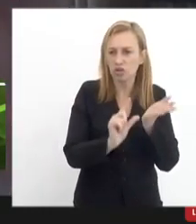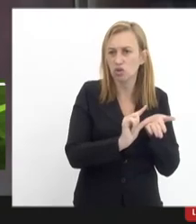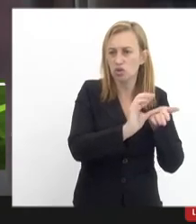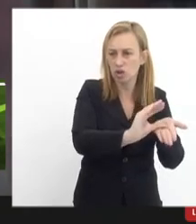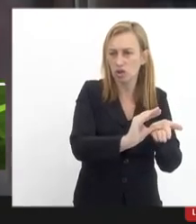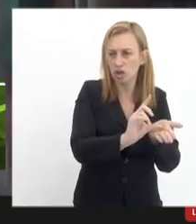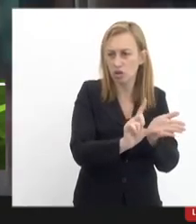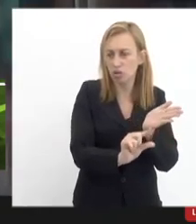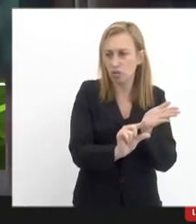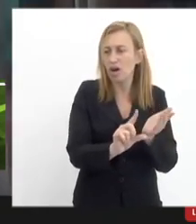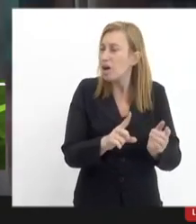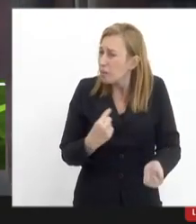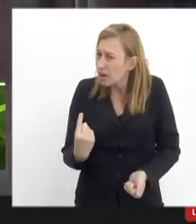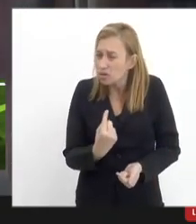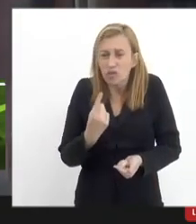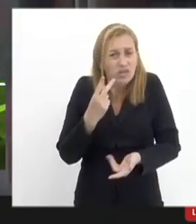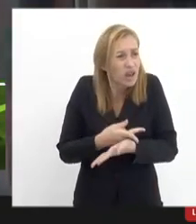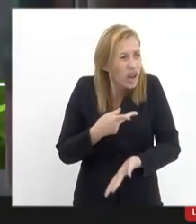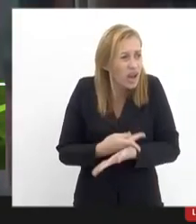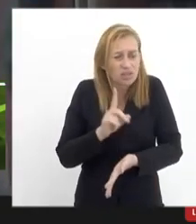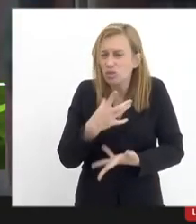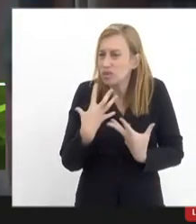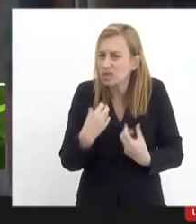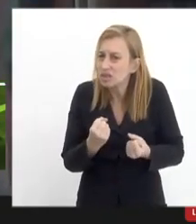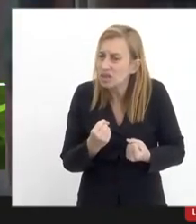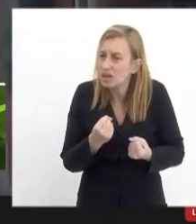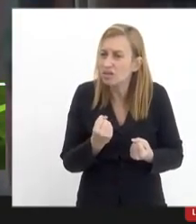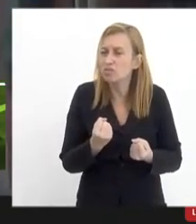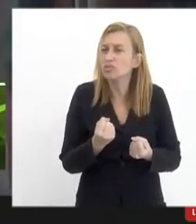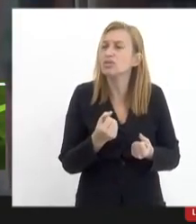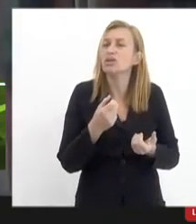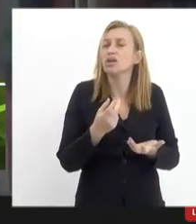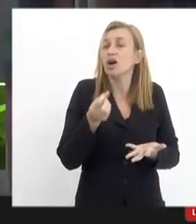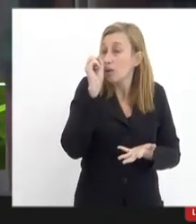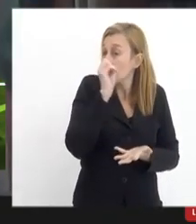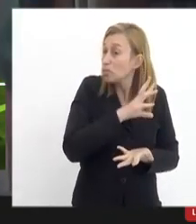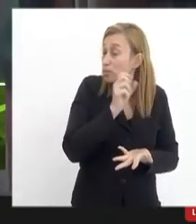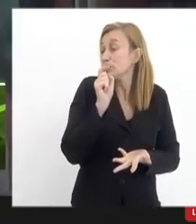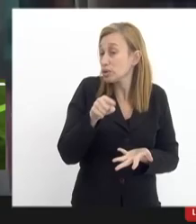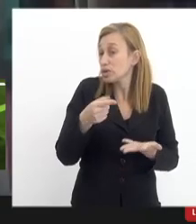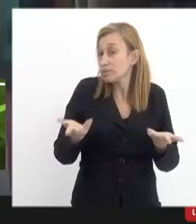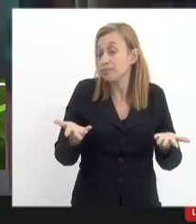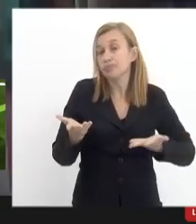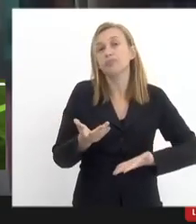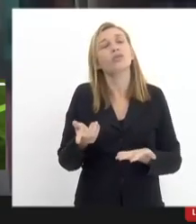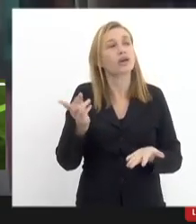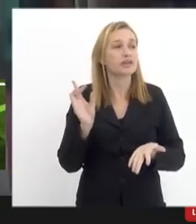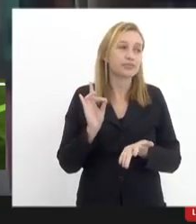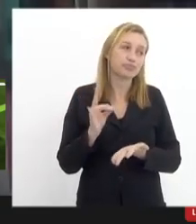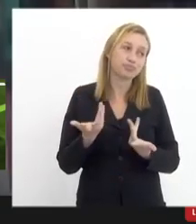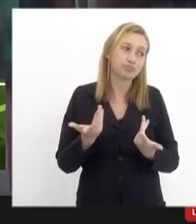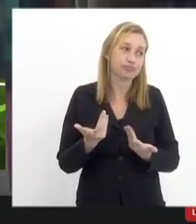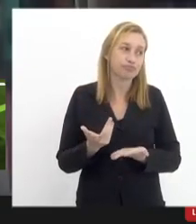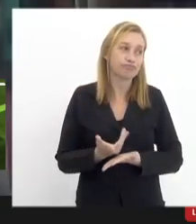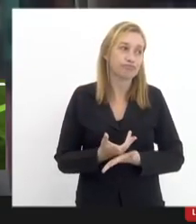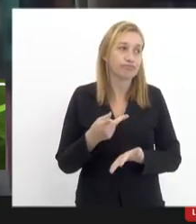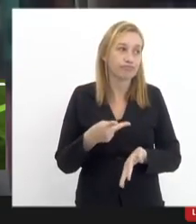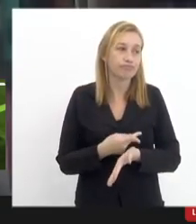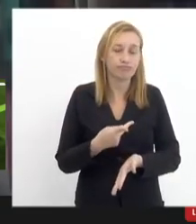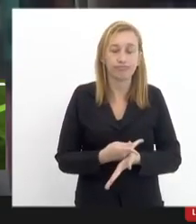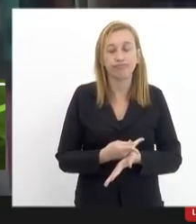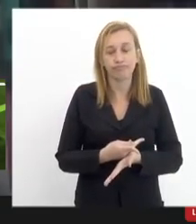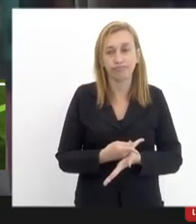é inadmissível. Nós consideramos isso um verdadeiro absurdo. E, no fundo, é uma excrescência que é